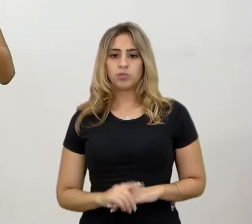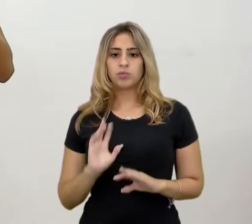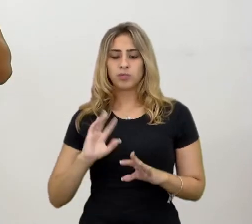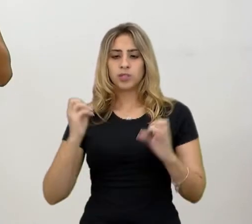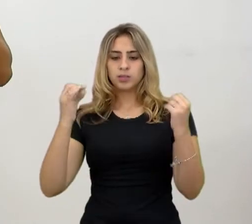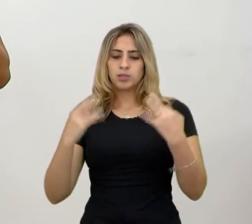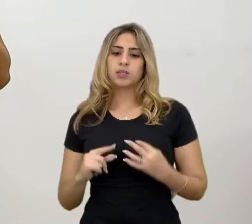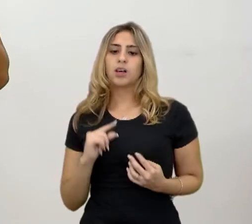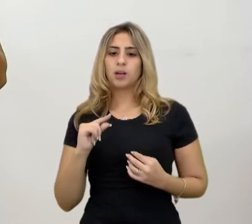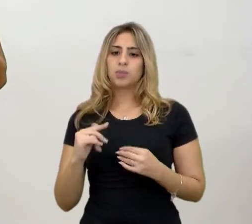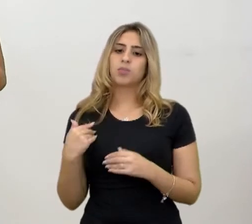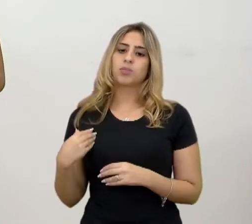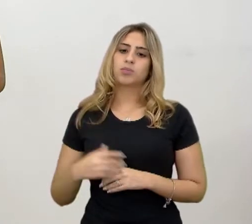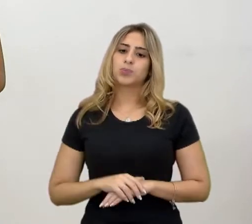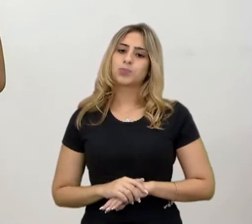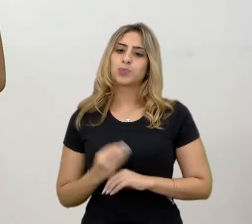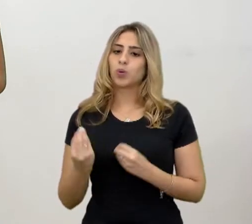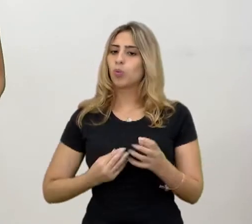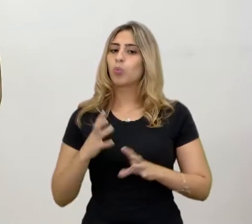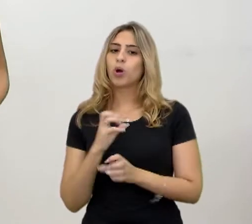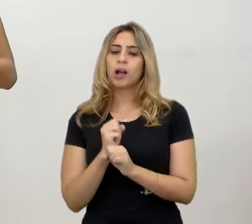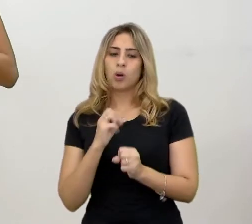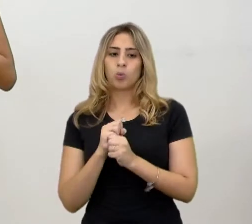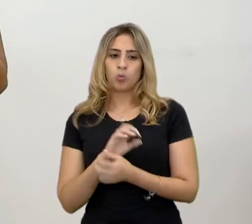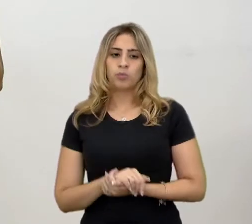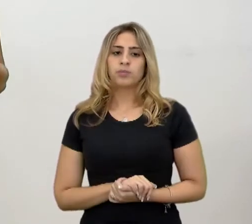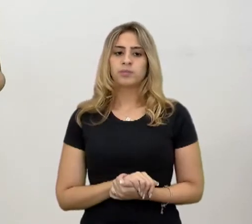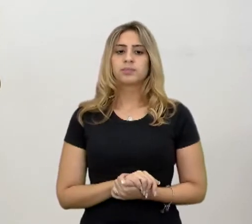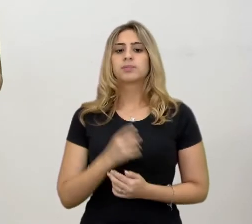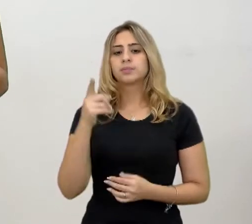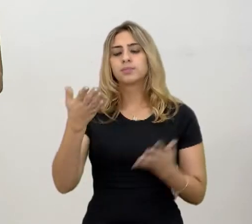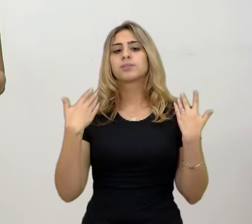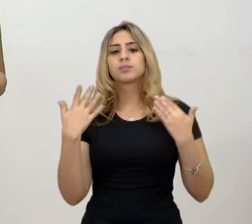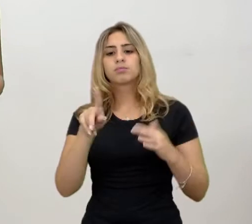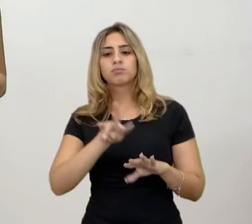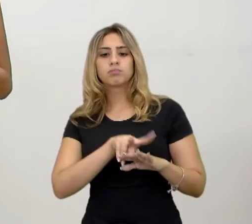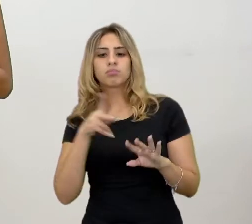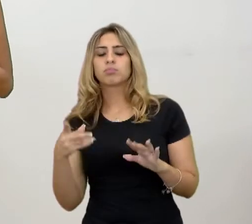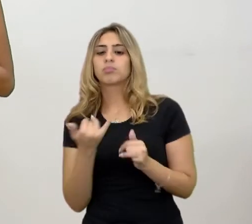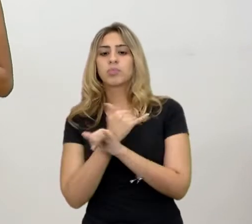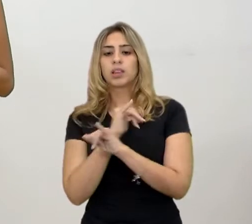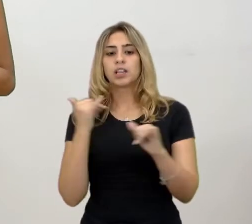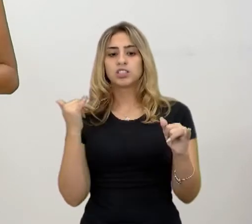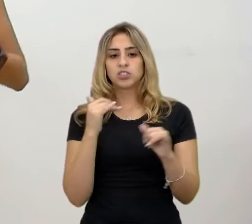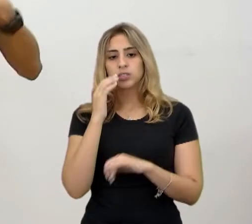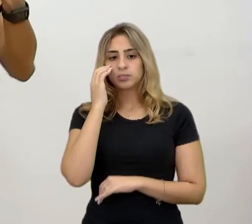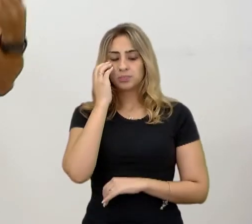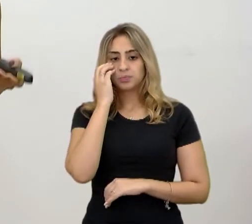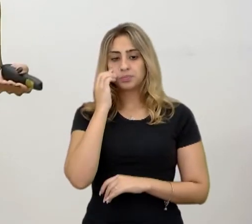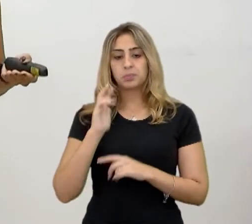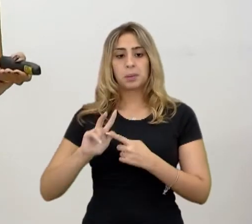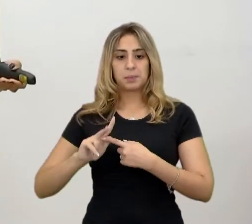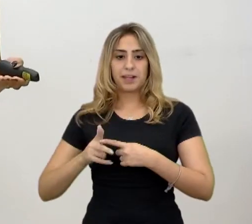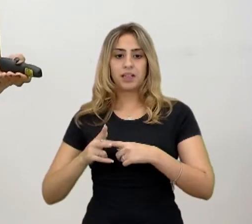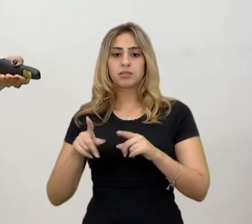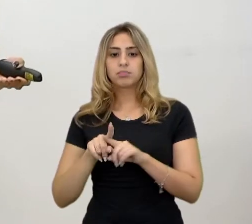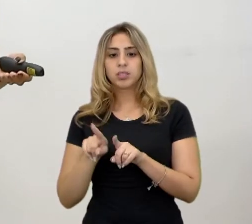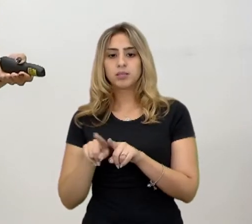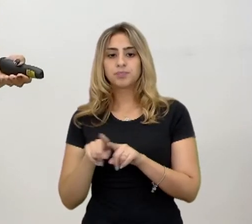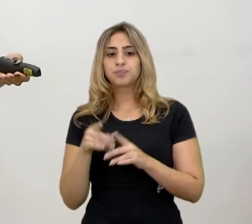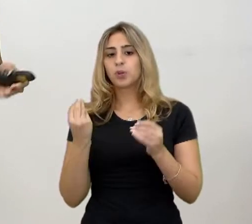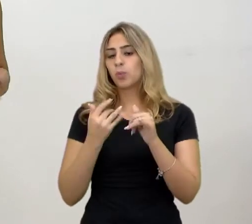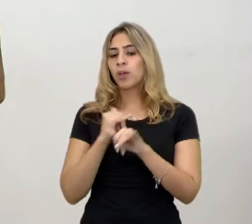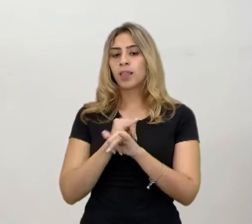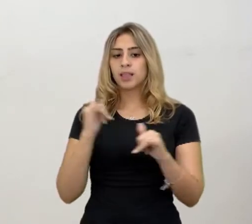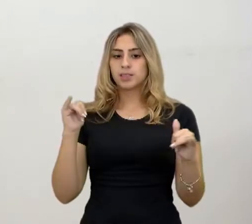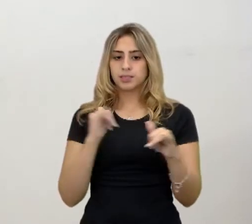pouco por meio de um cálculo, tá bom? Este calor é convertido em energia mecânica e posteriormente em